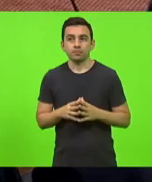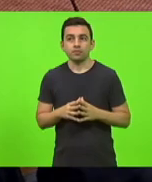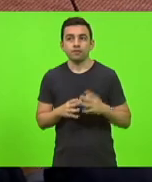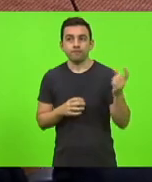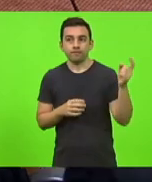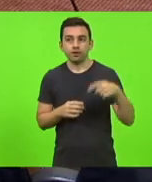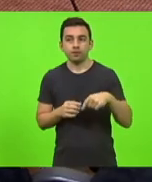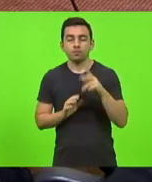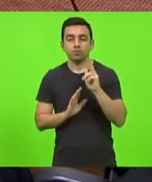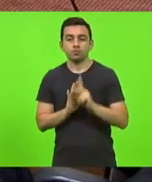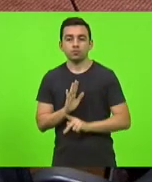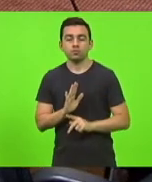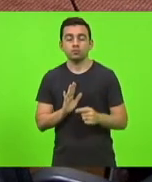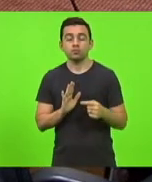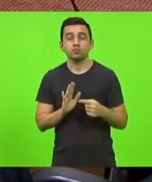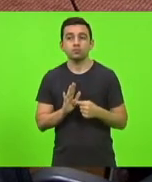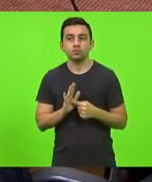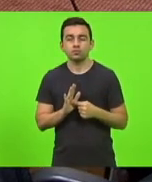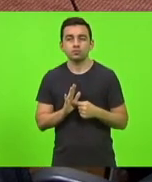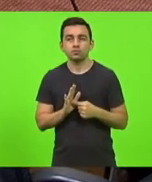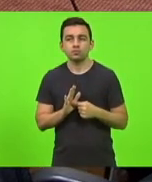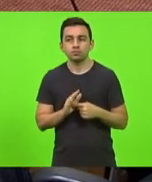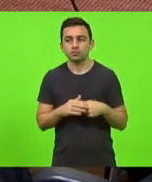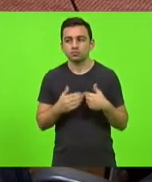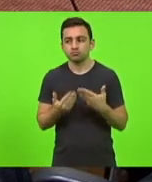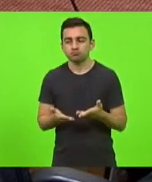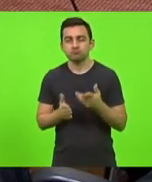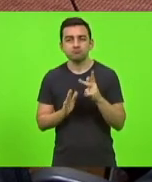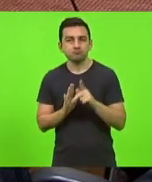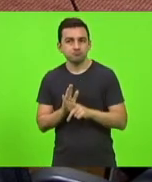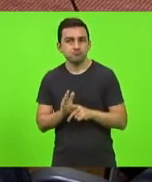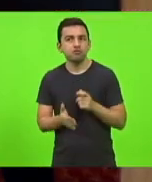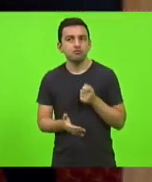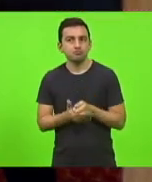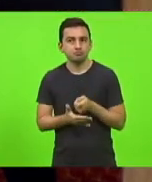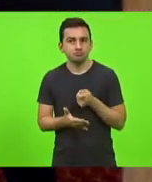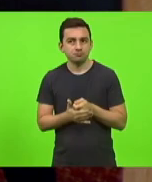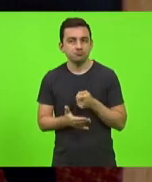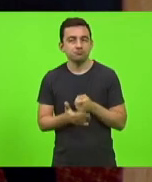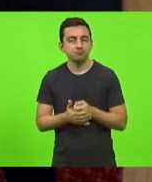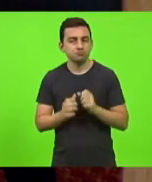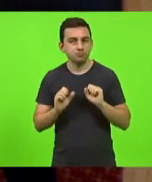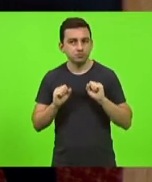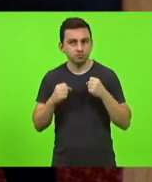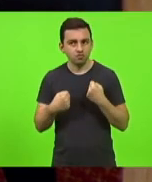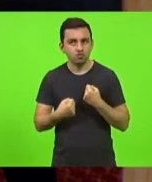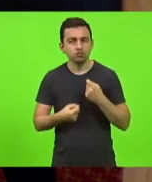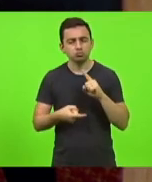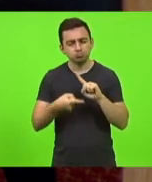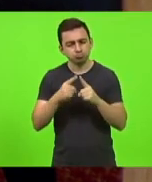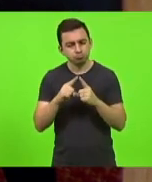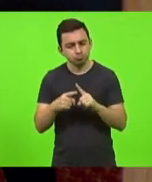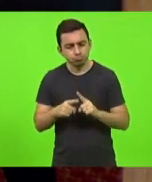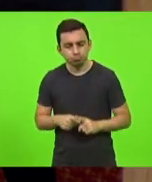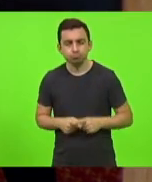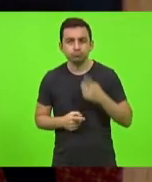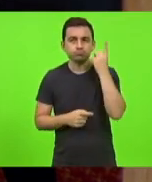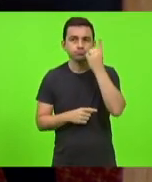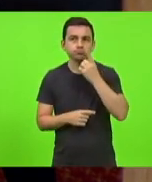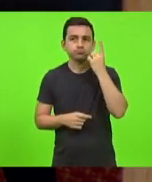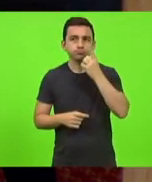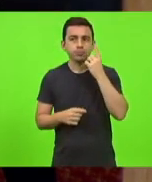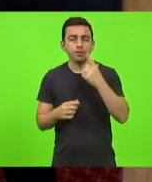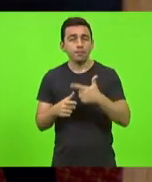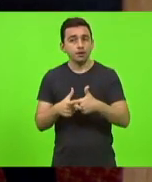para casa, este projeto exigiu um esforço, uma negociação dos deputados, que amplificaram